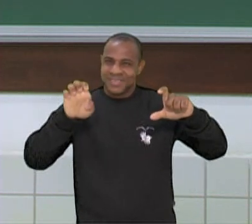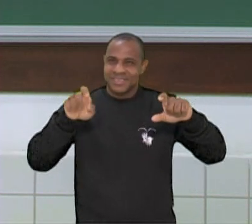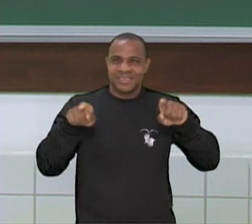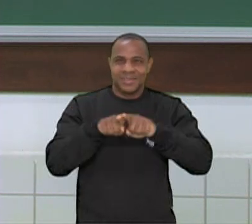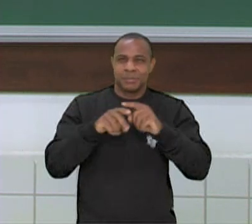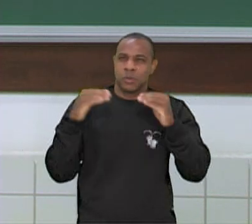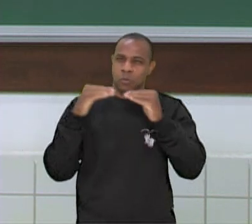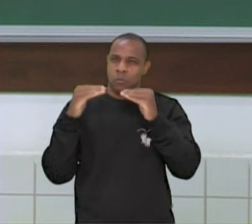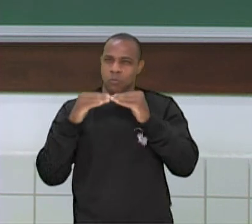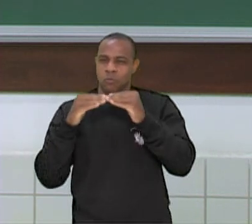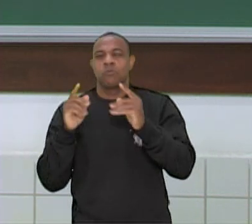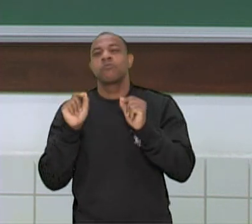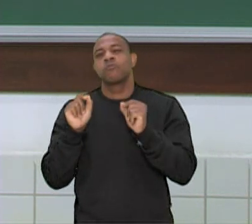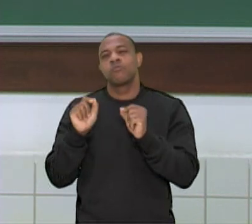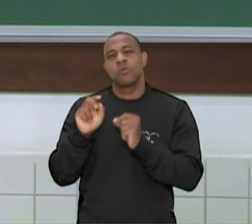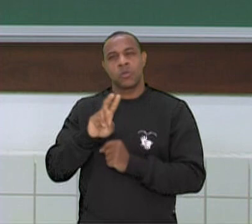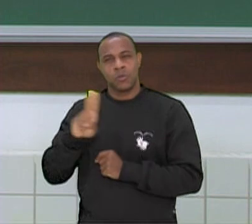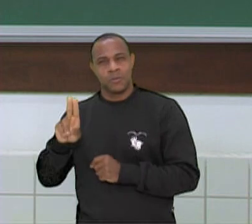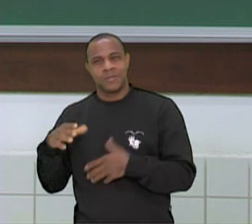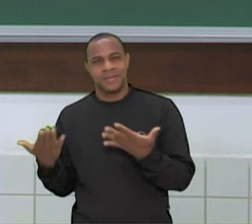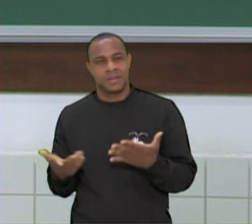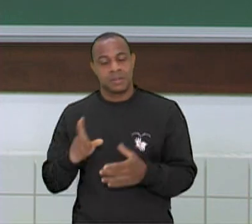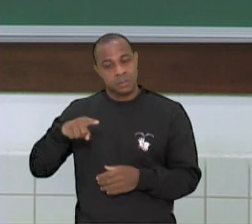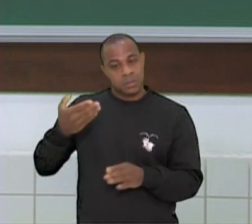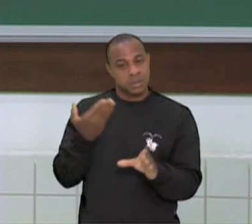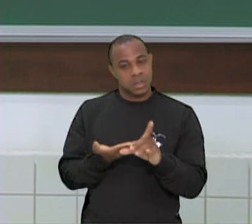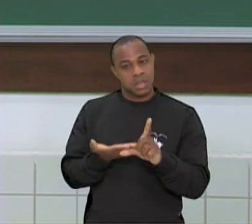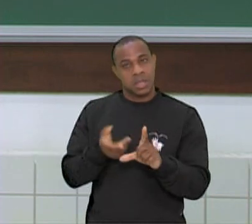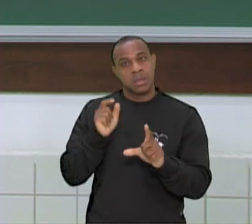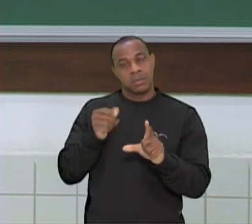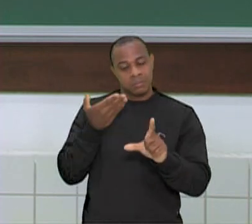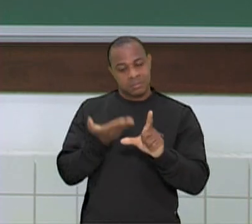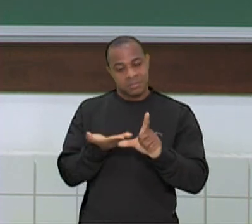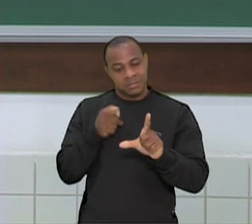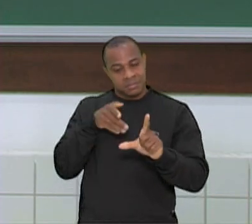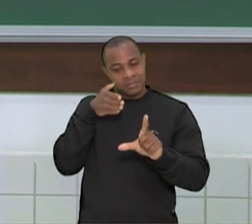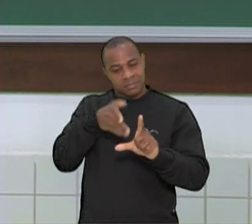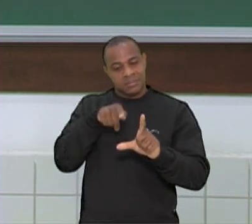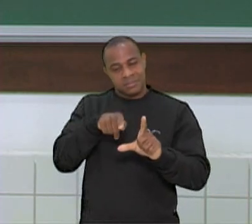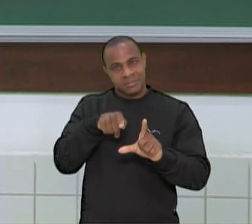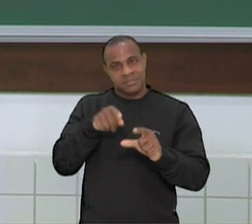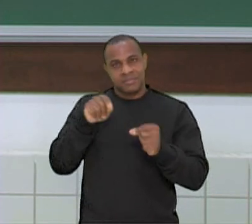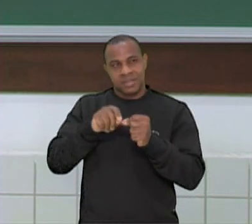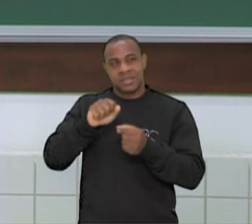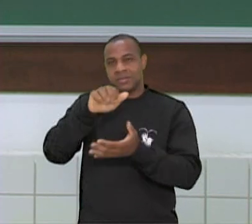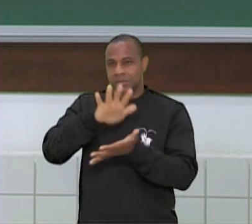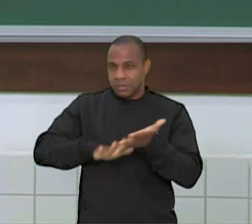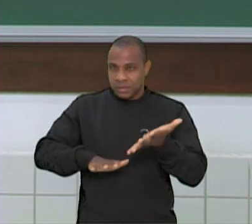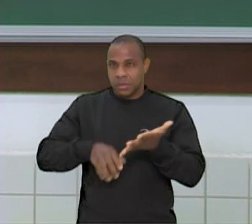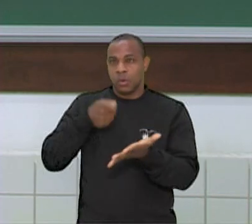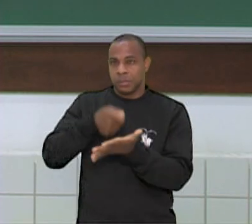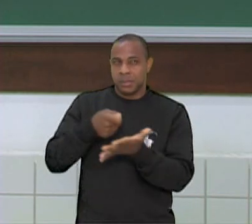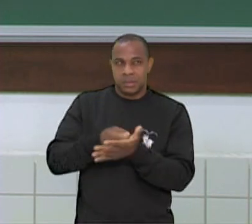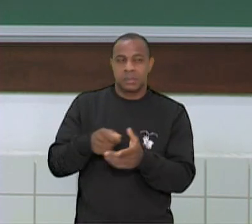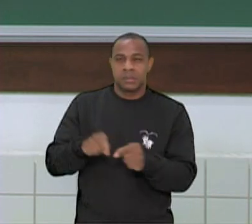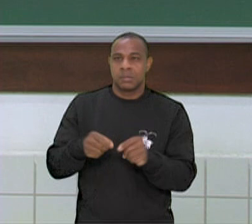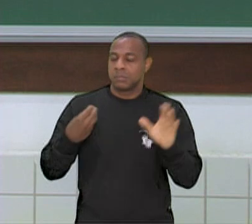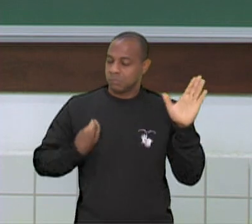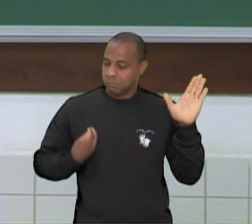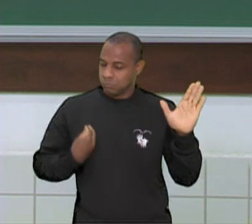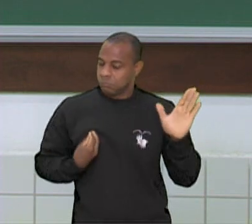comigo, mas espera lá que depois da aula você tem que fazer o quê? Ir lá no Class, fazer as atividades obrigatórias e garantir a